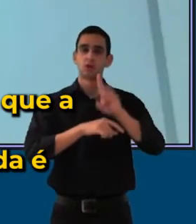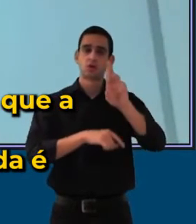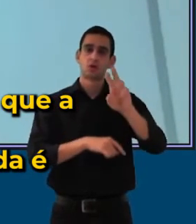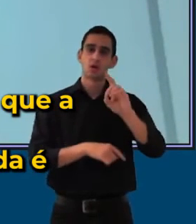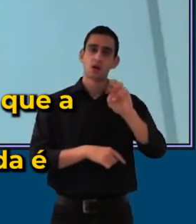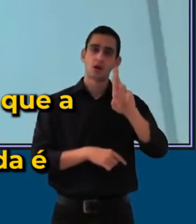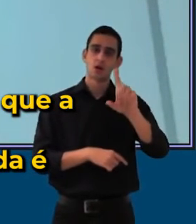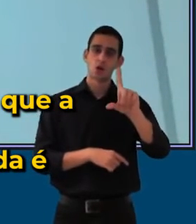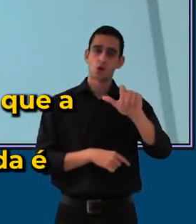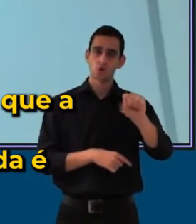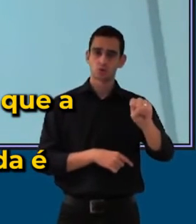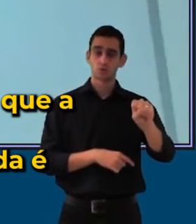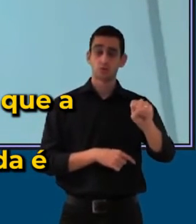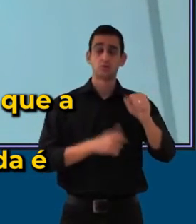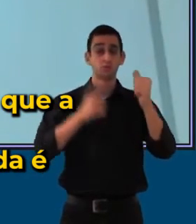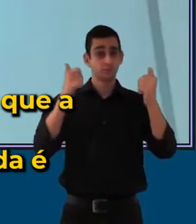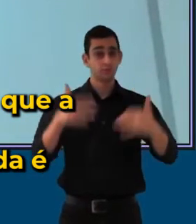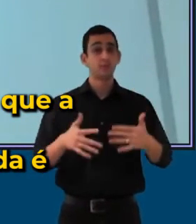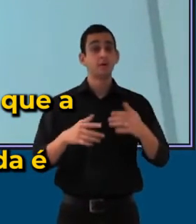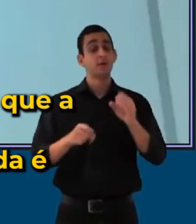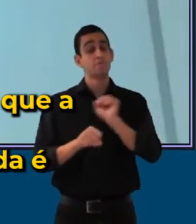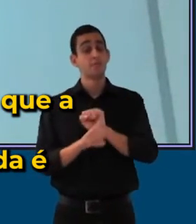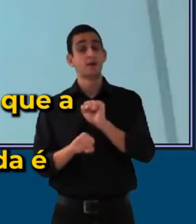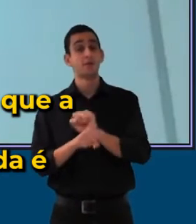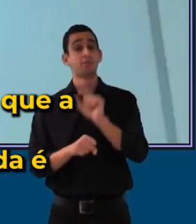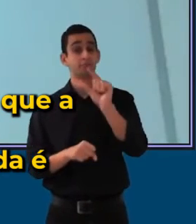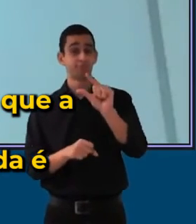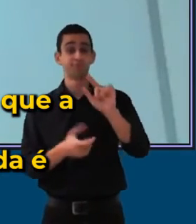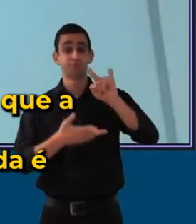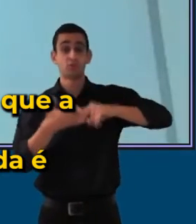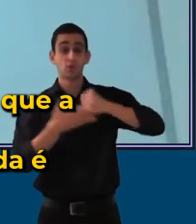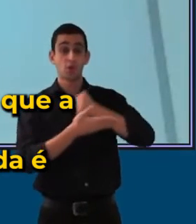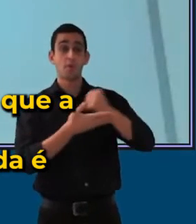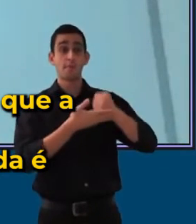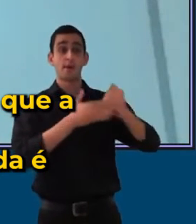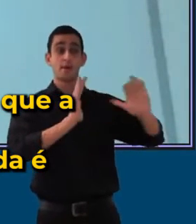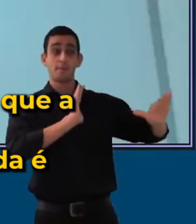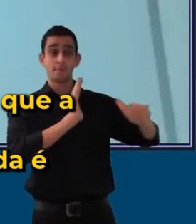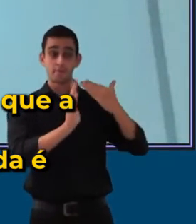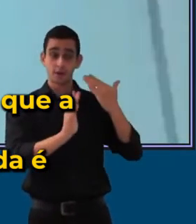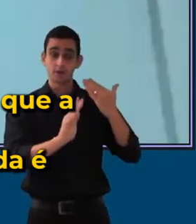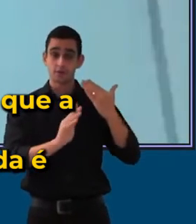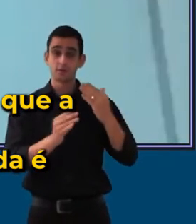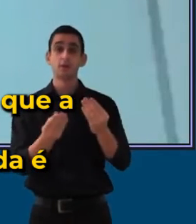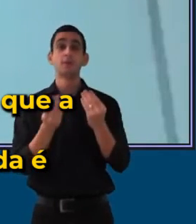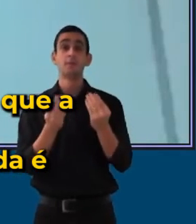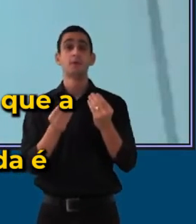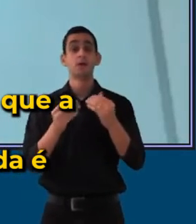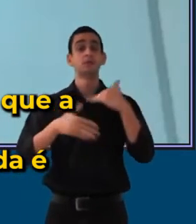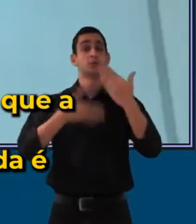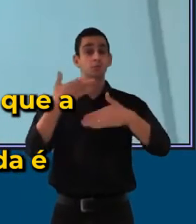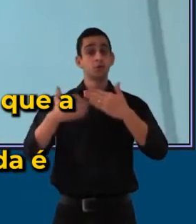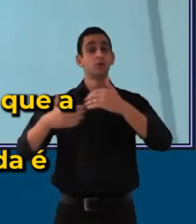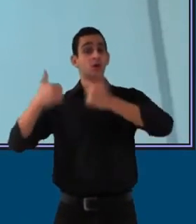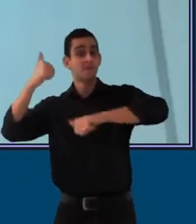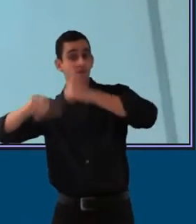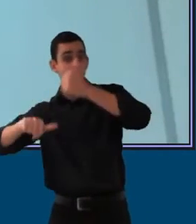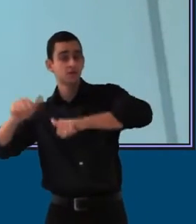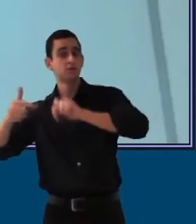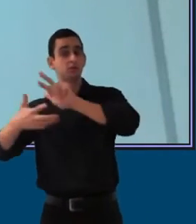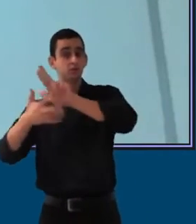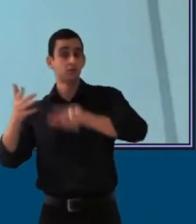então, o fechamento desses polígonos para que a gente, de fato, emita a autorização, né, porque esse PRAD ele é passível